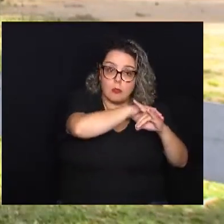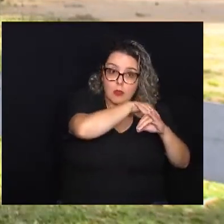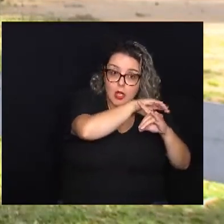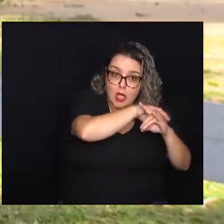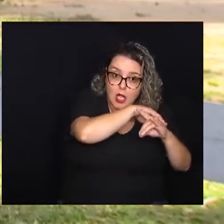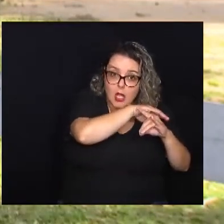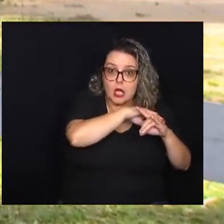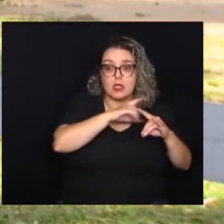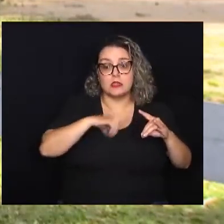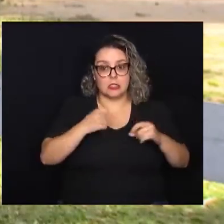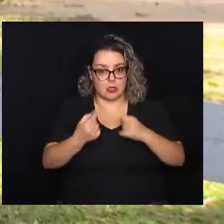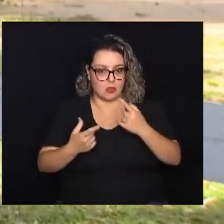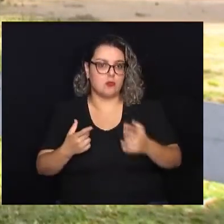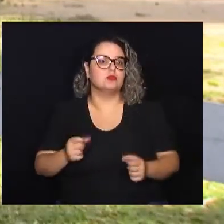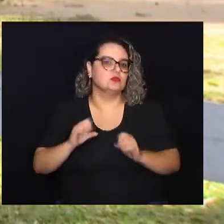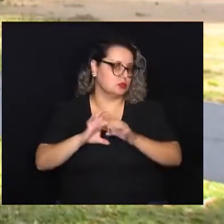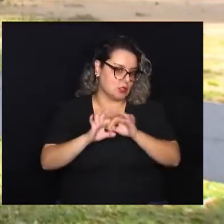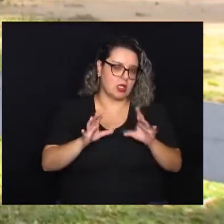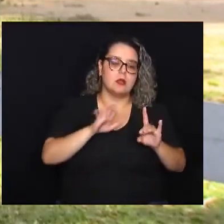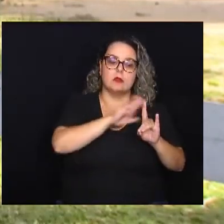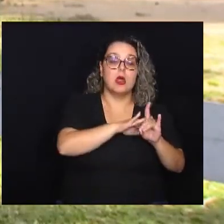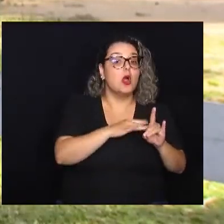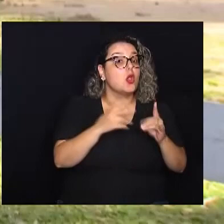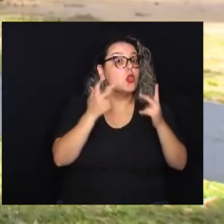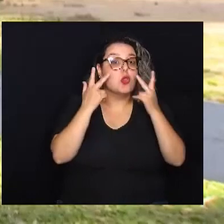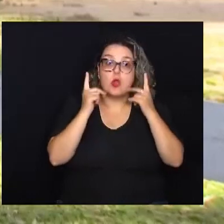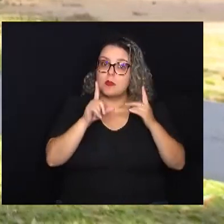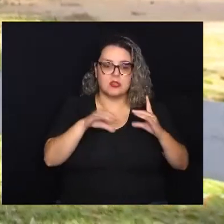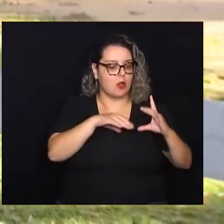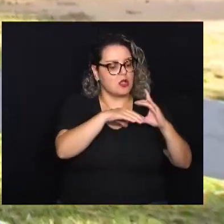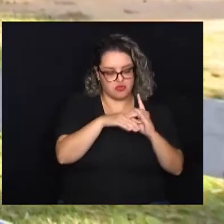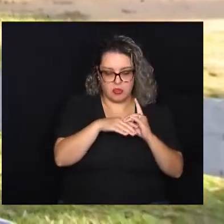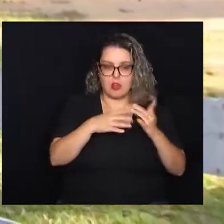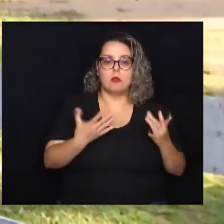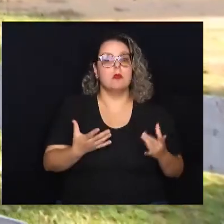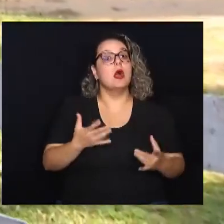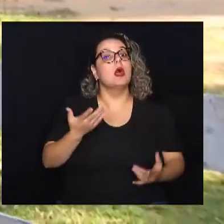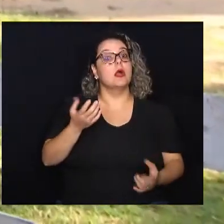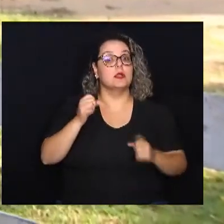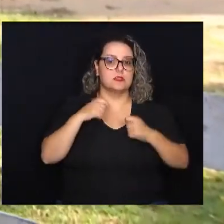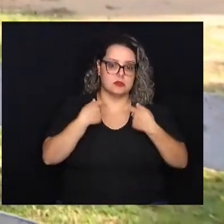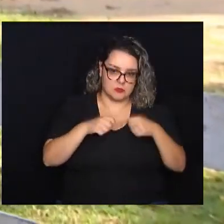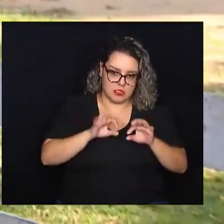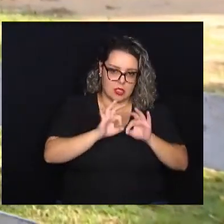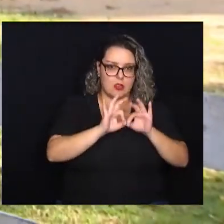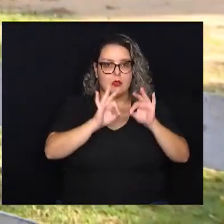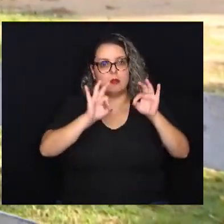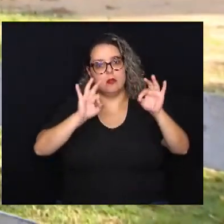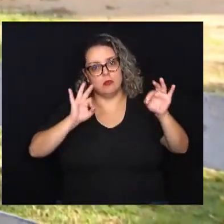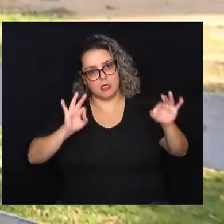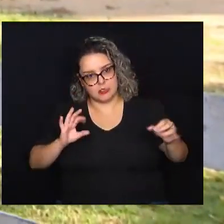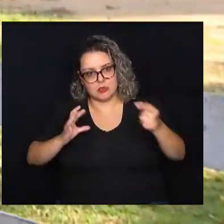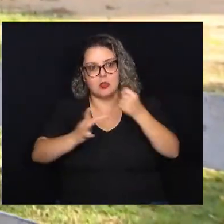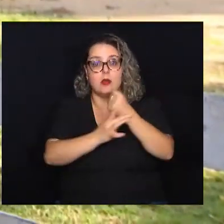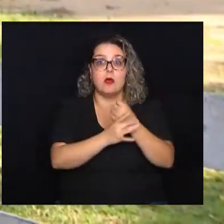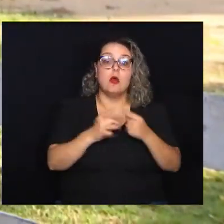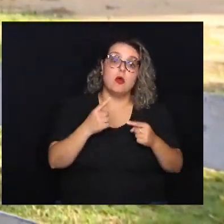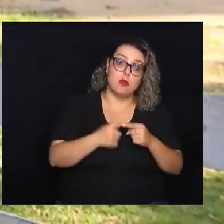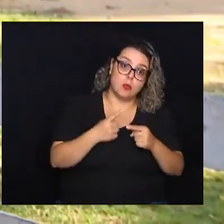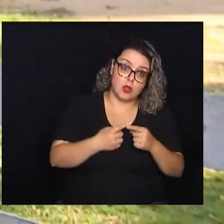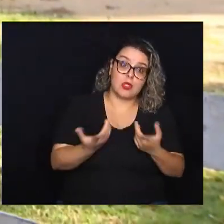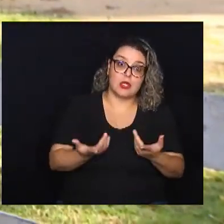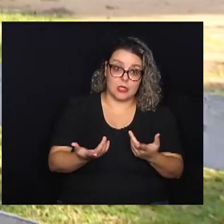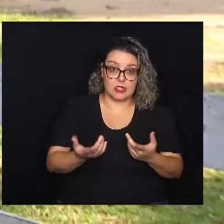fazer carinho tem geralmente eles não mordem Mas é a mesma coisa tem que ter uma distância de segurança Porque o